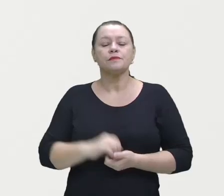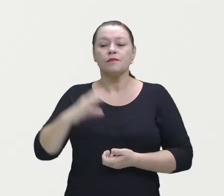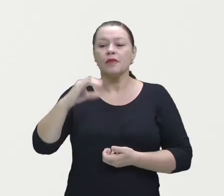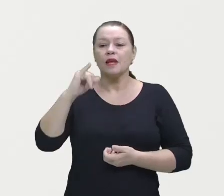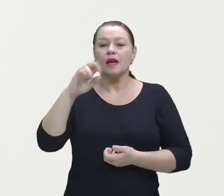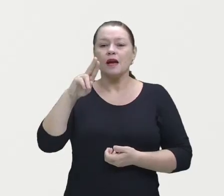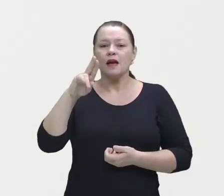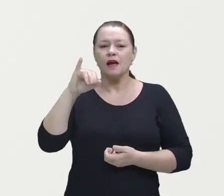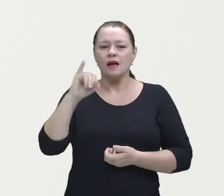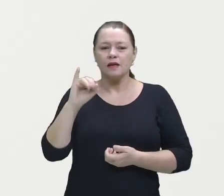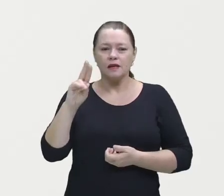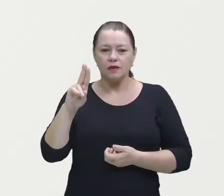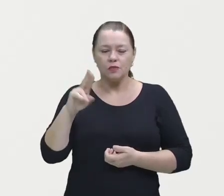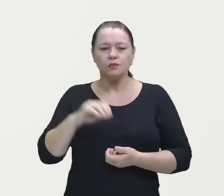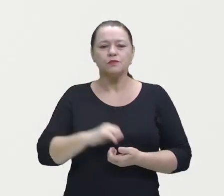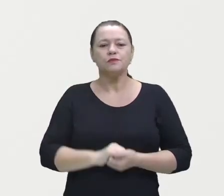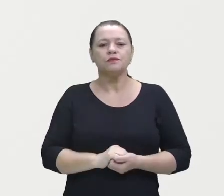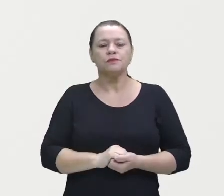Caiu,